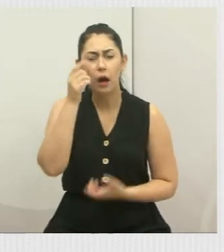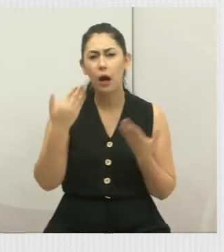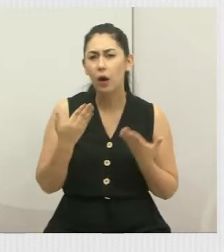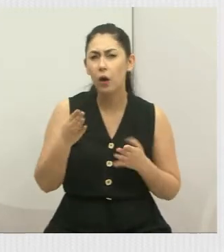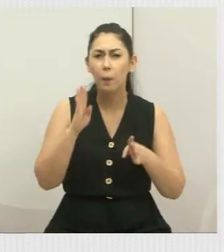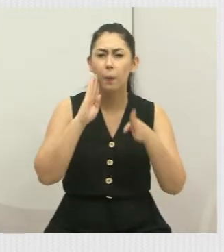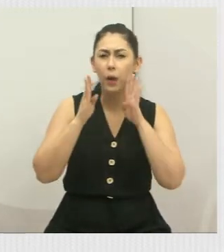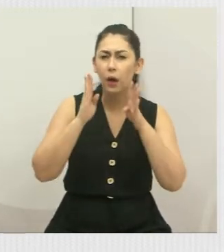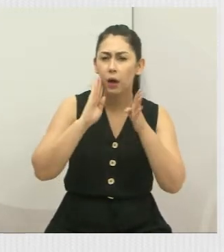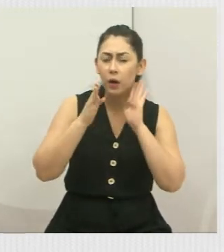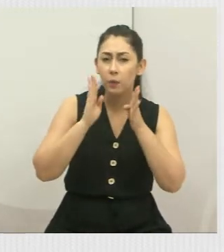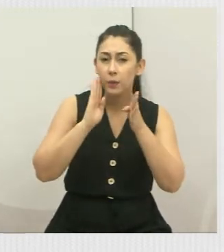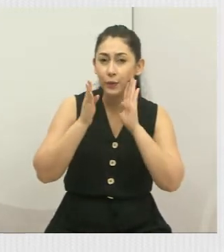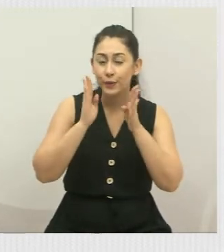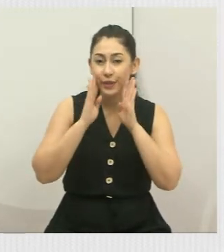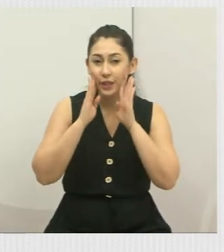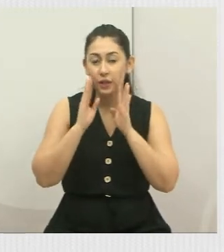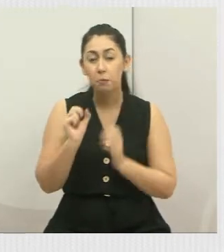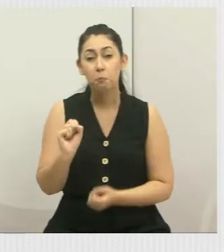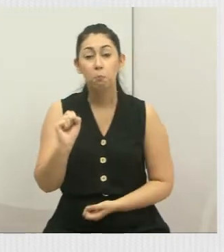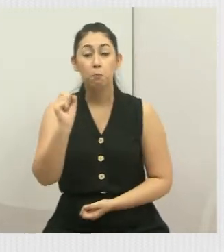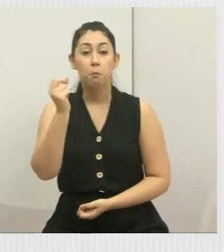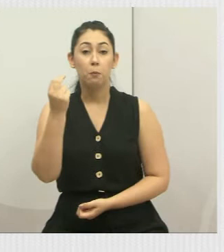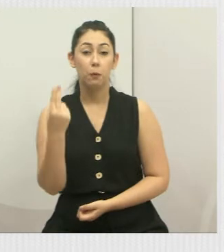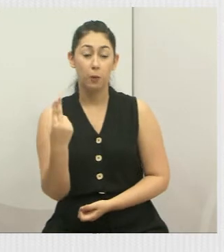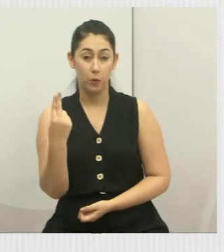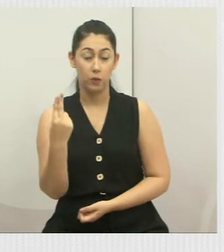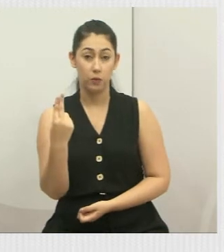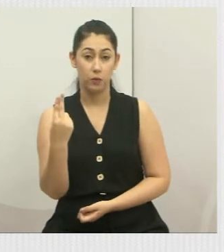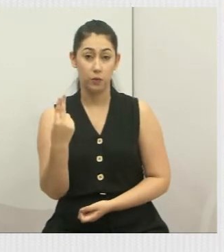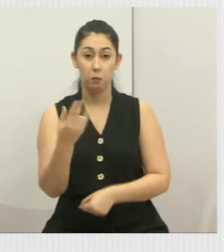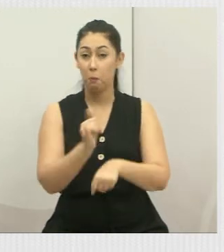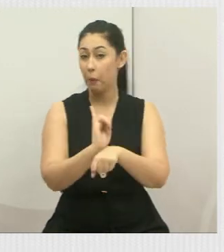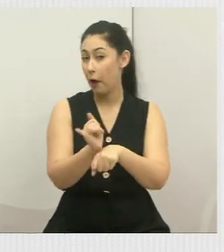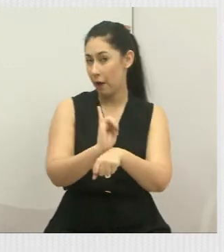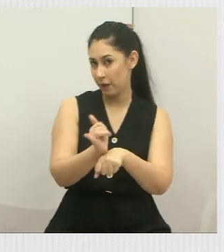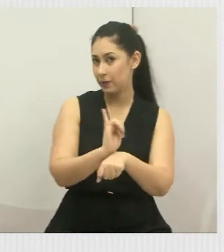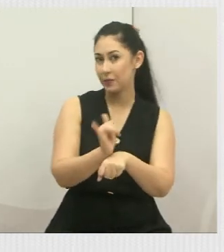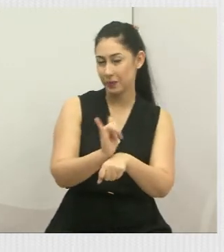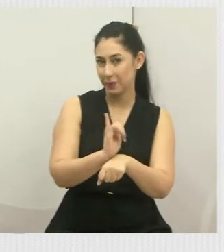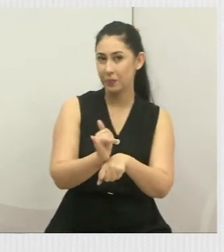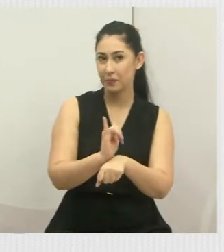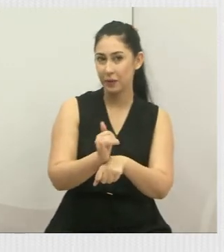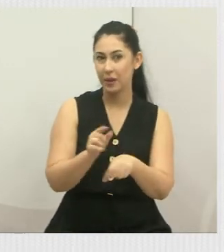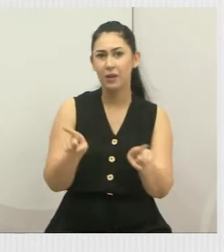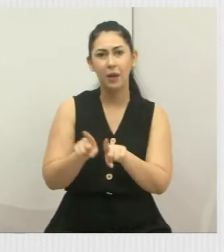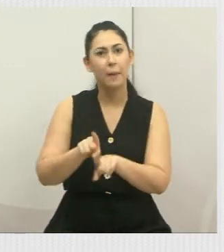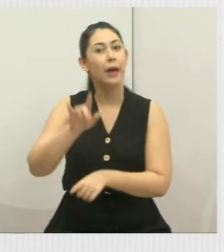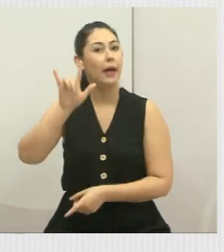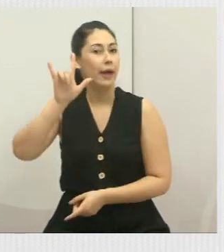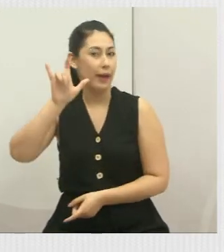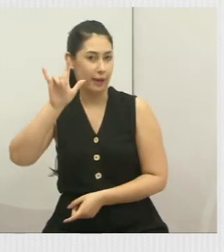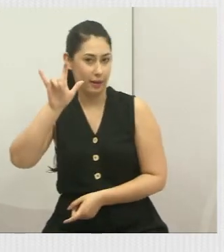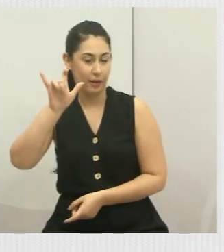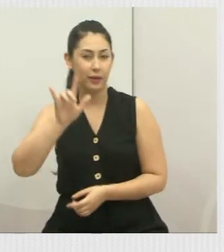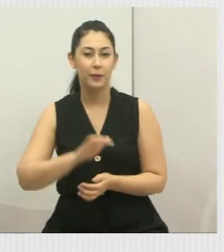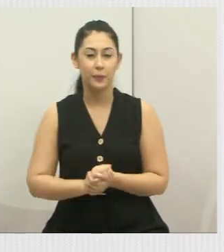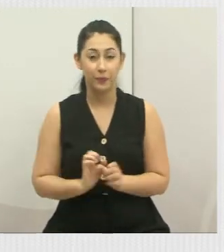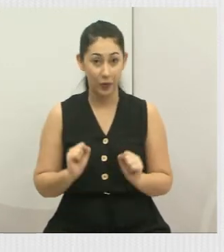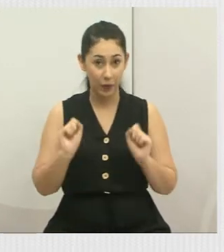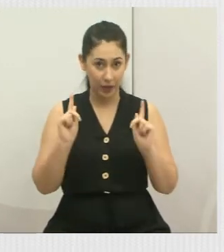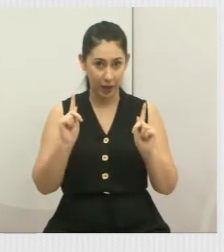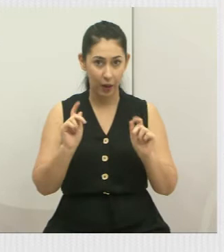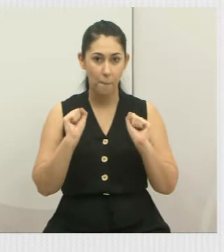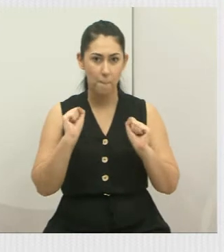pelo Facebook e pelo YouTube e, eventualmente, pelo Instagram também. Tá bom? Acesse esse link